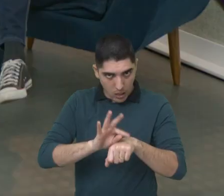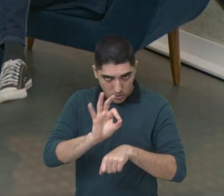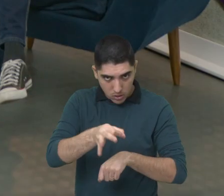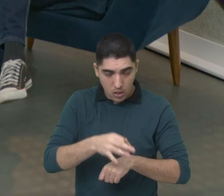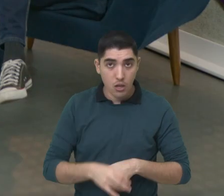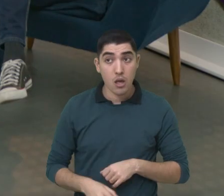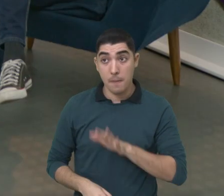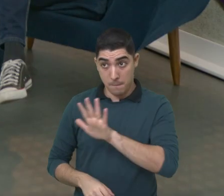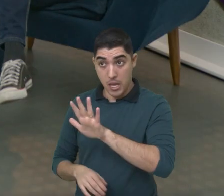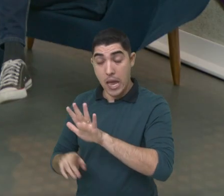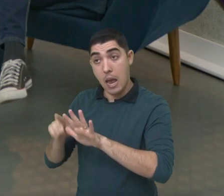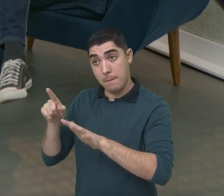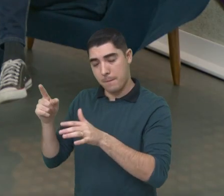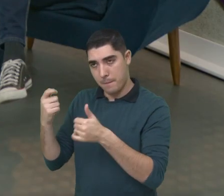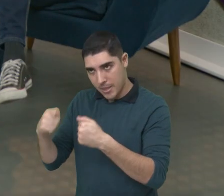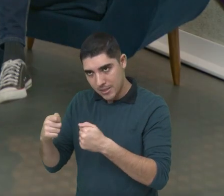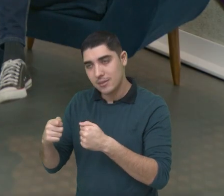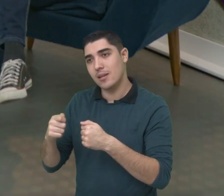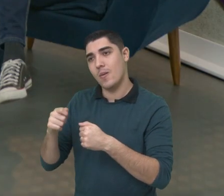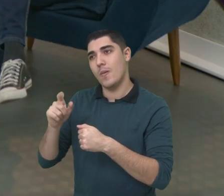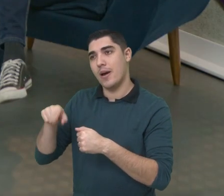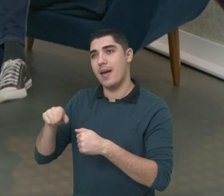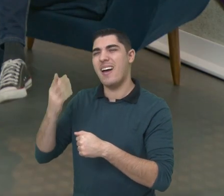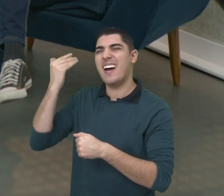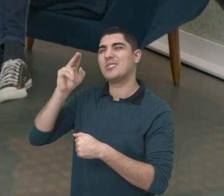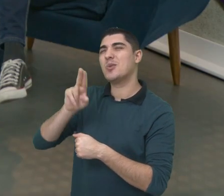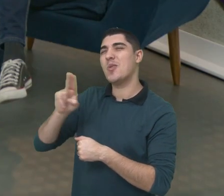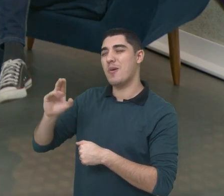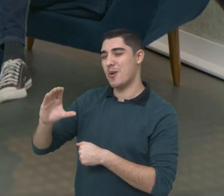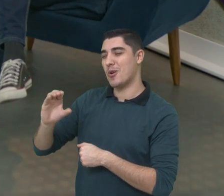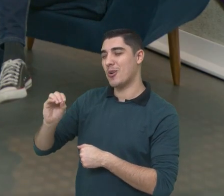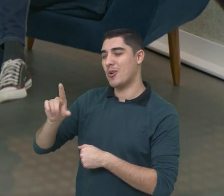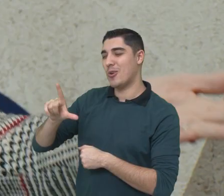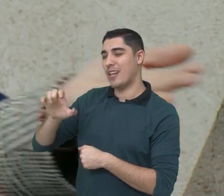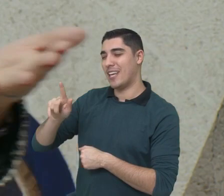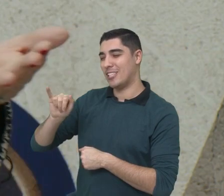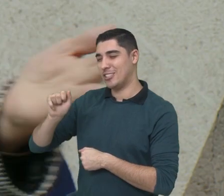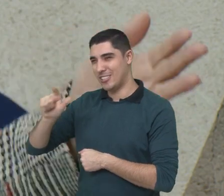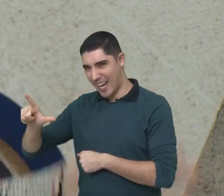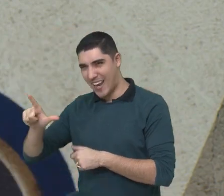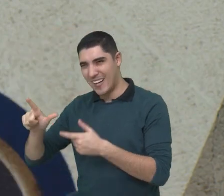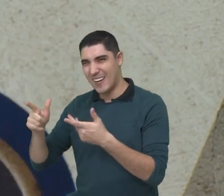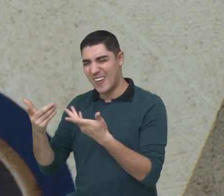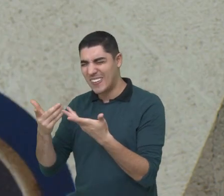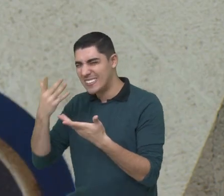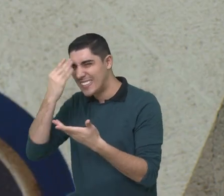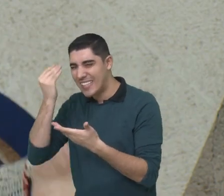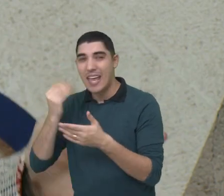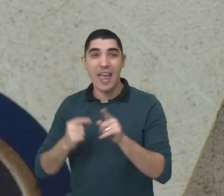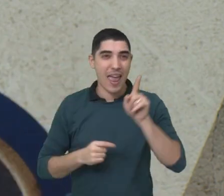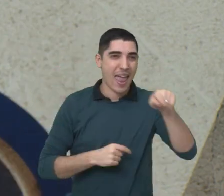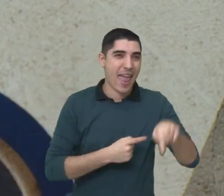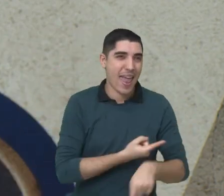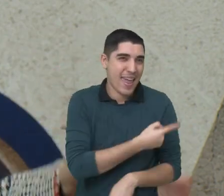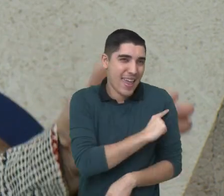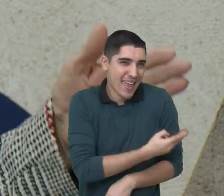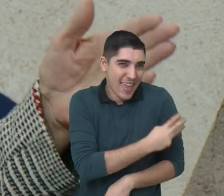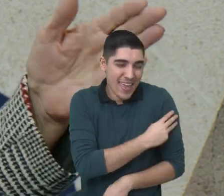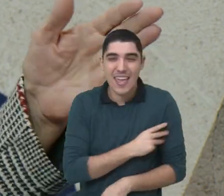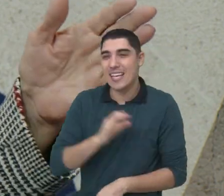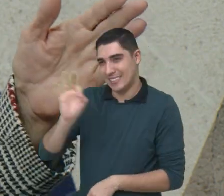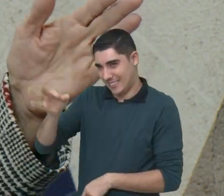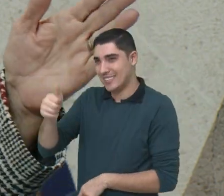ele tem que ter, tem que terminar, antigamente era o colegial, hoje ensino médio. O ensino